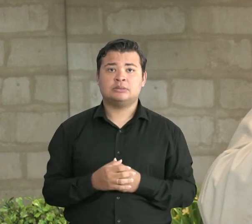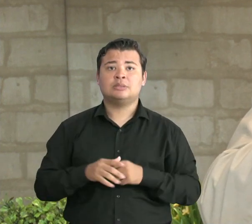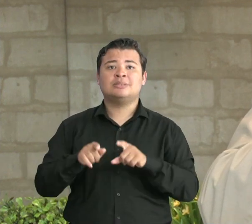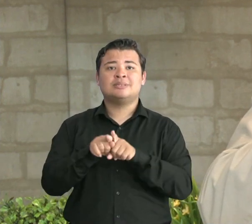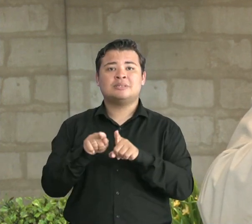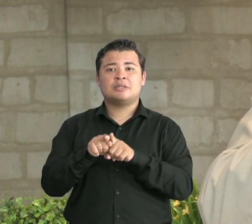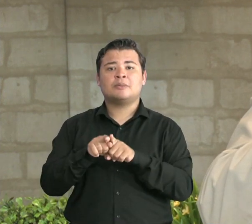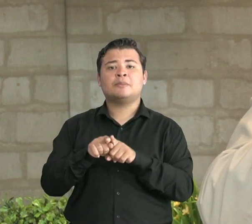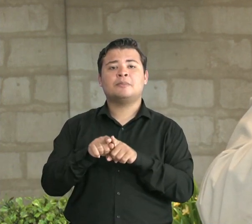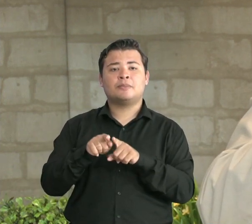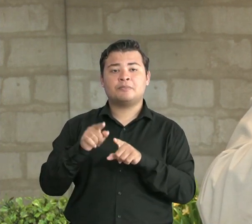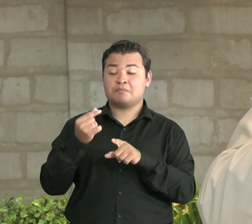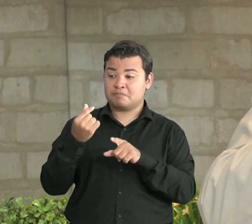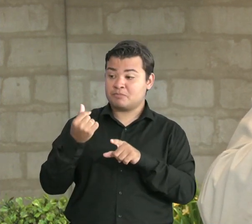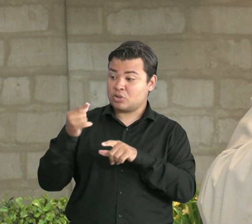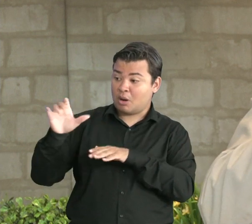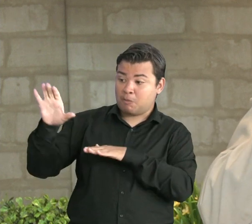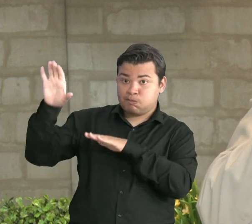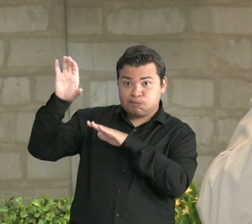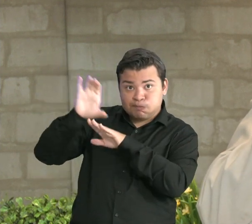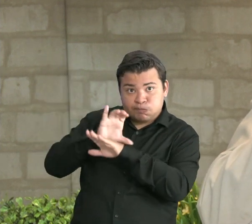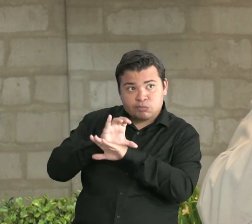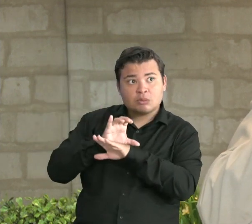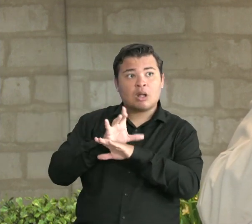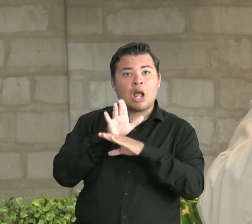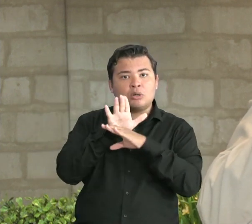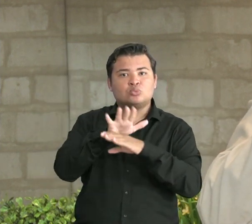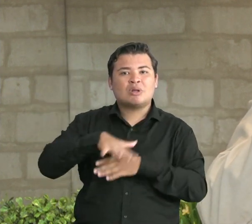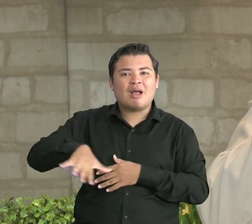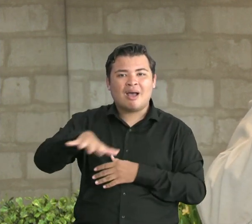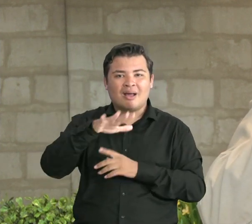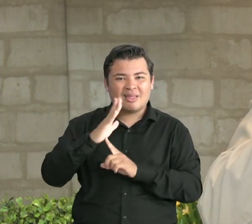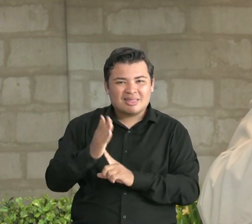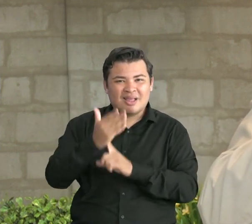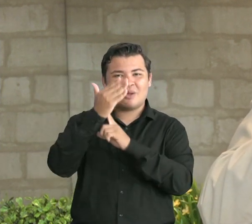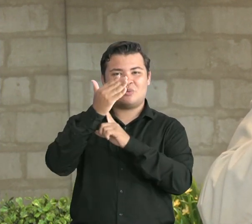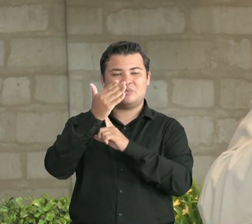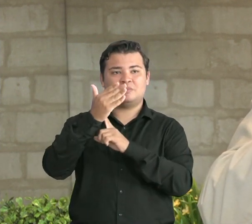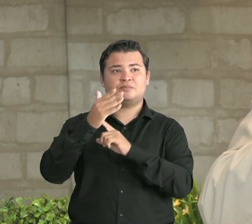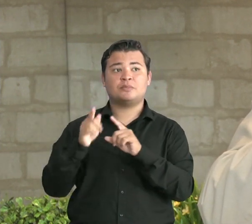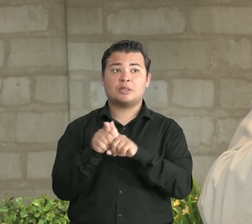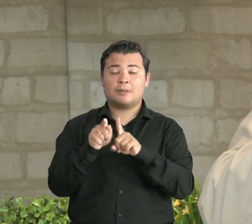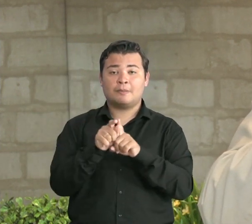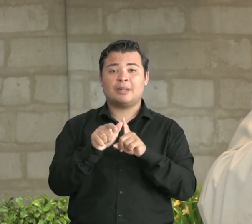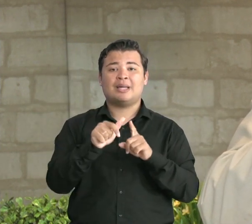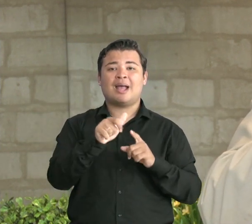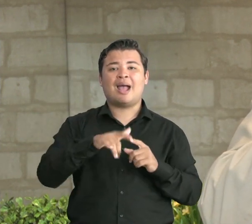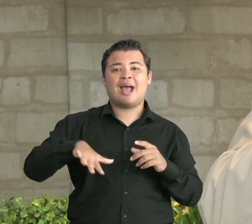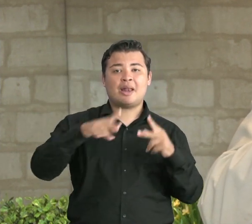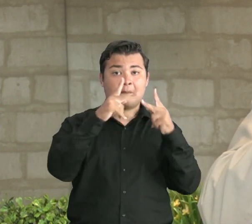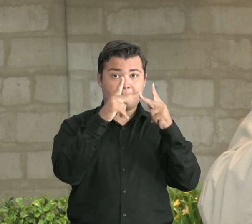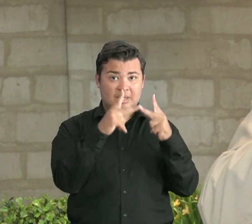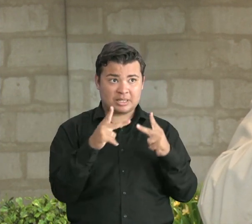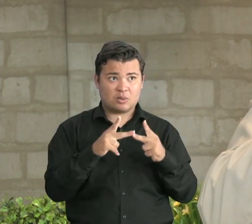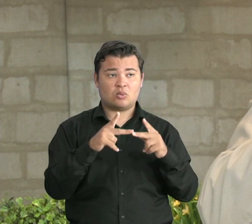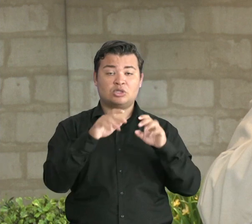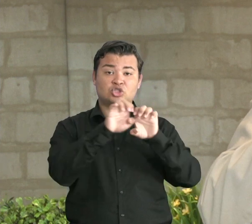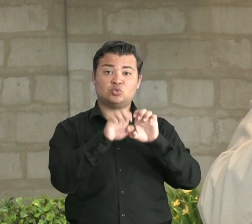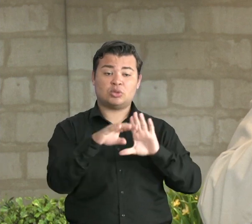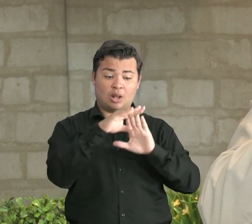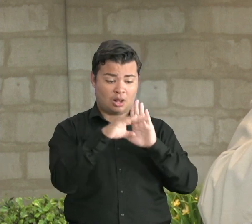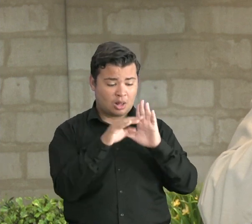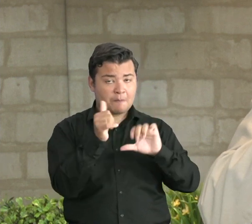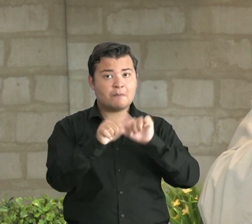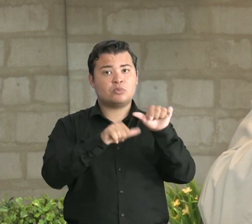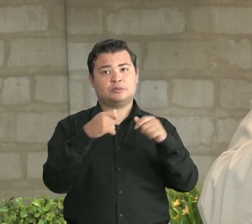recurso a demandas ou a instrumentos tecnológicos e a reformulação pedagógica também. Então, nesse sentido, eu